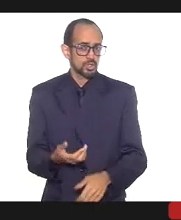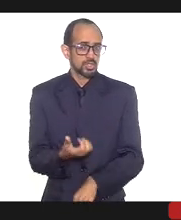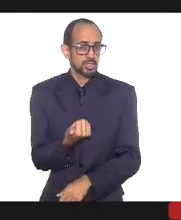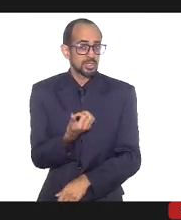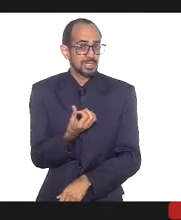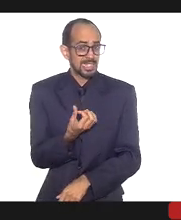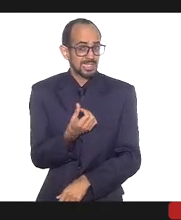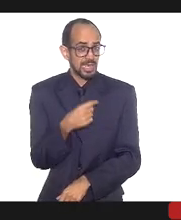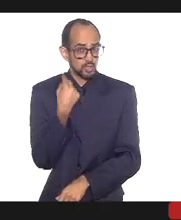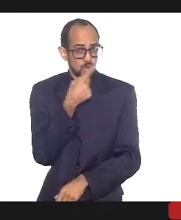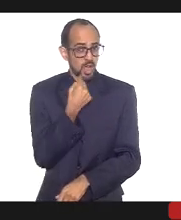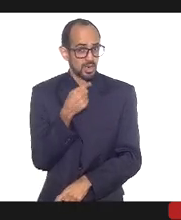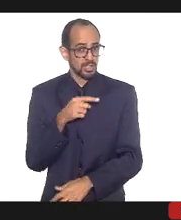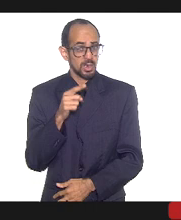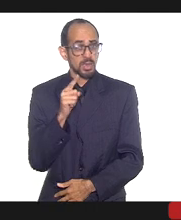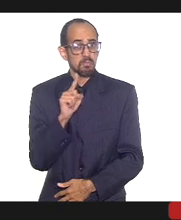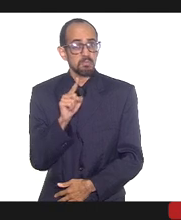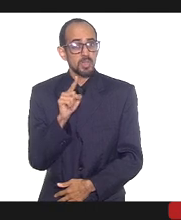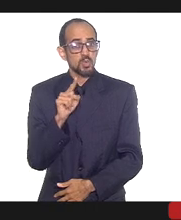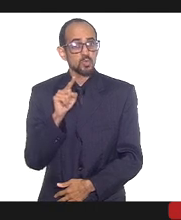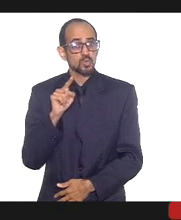horas, é de